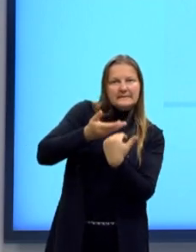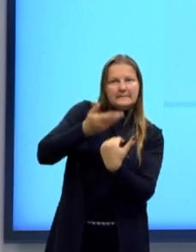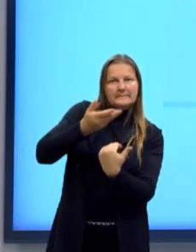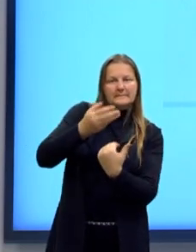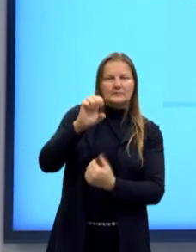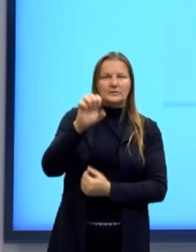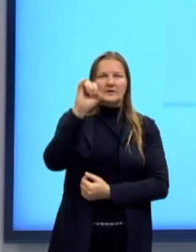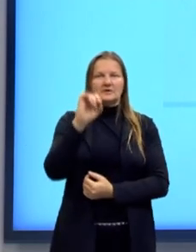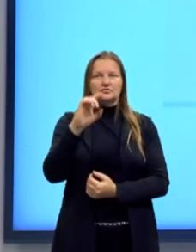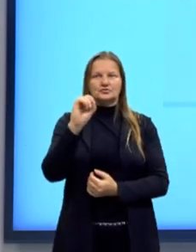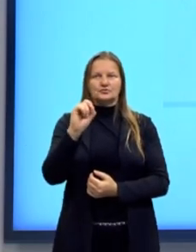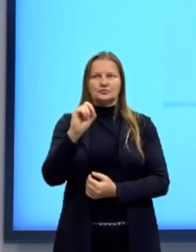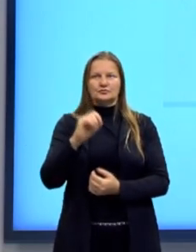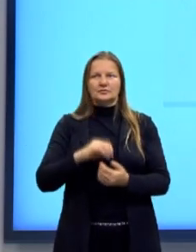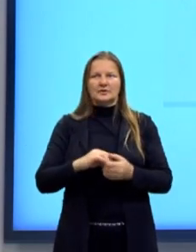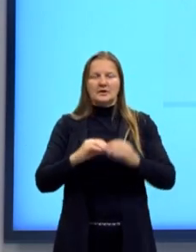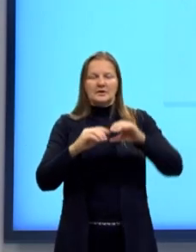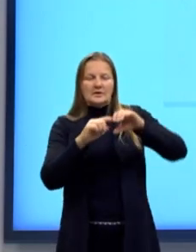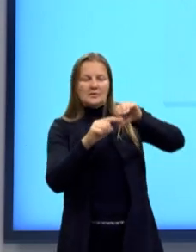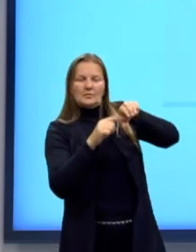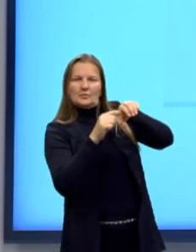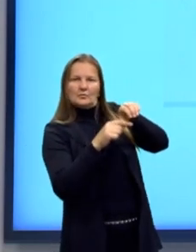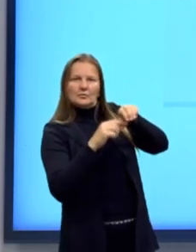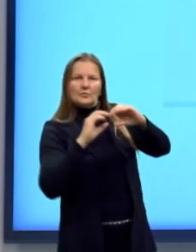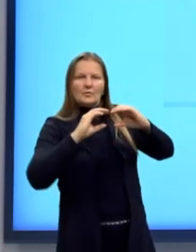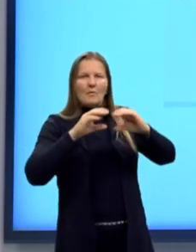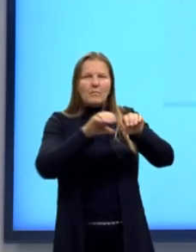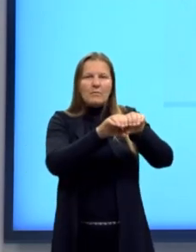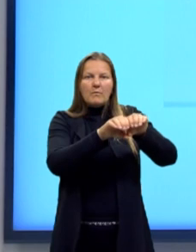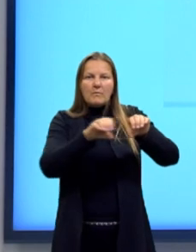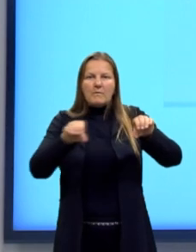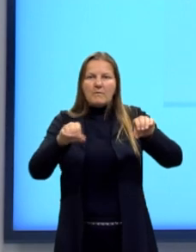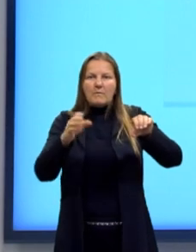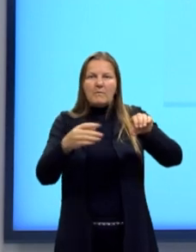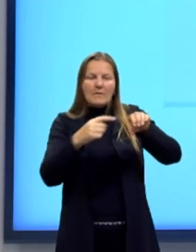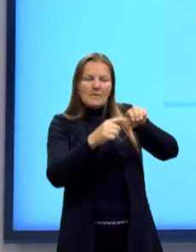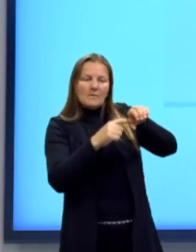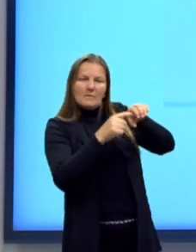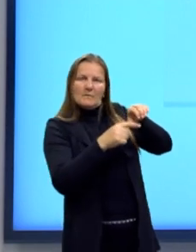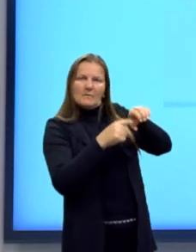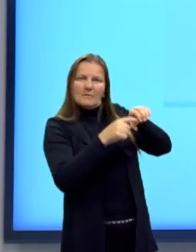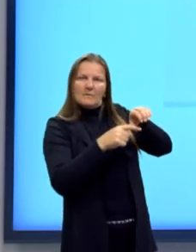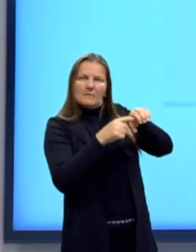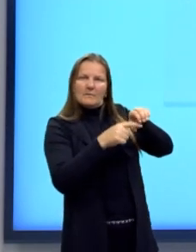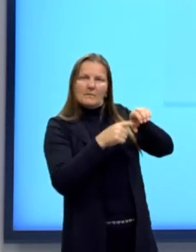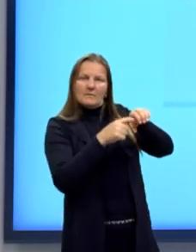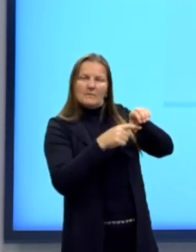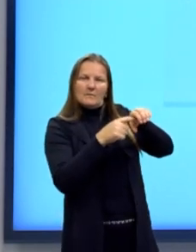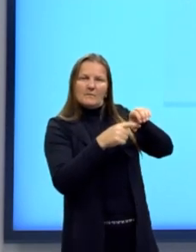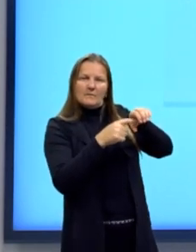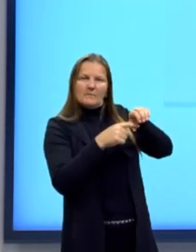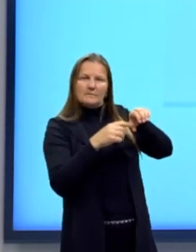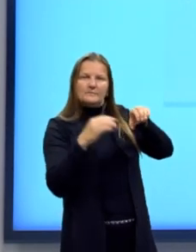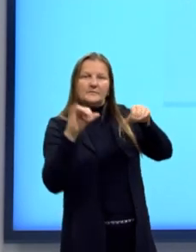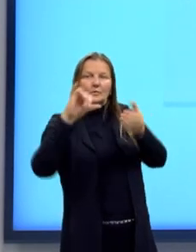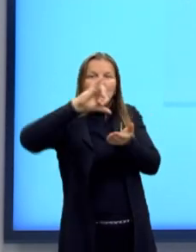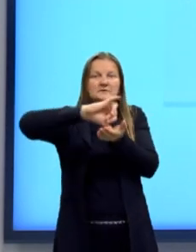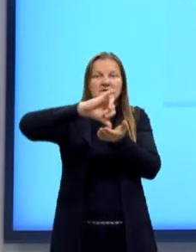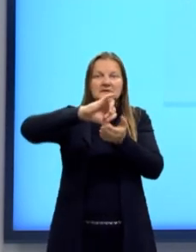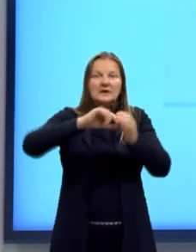quando nós rotacionarmos tem esse formato cilíndrico mas como ele é afastado do eixo nós teremos o